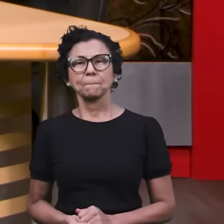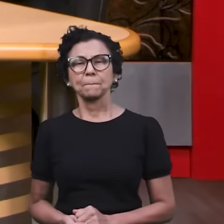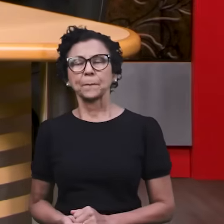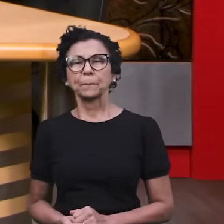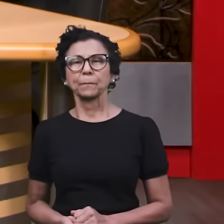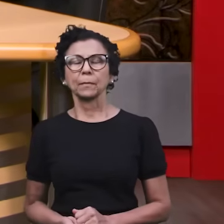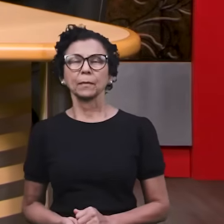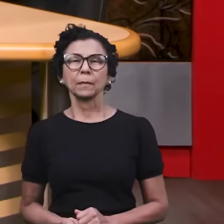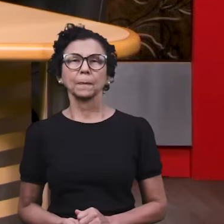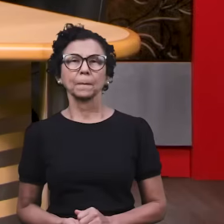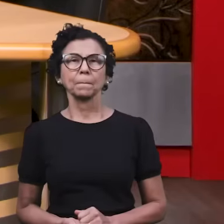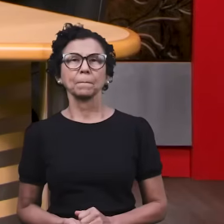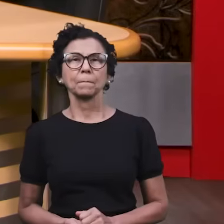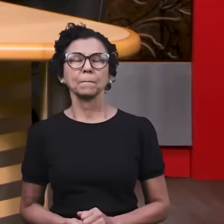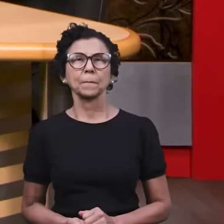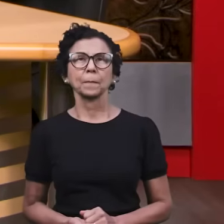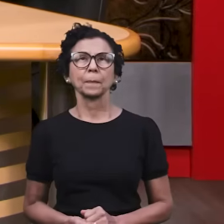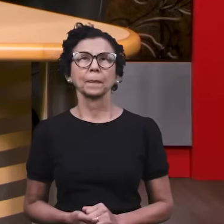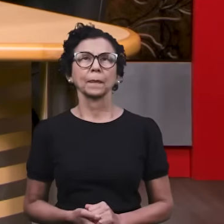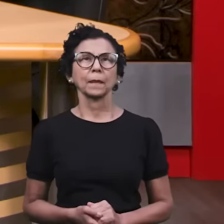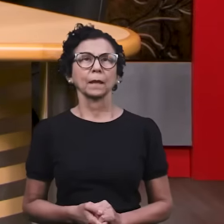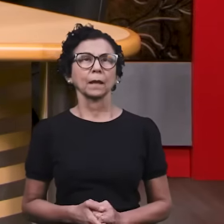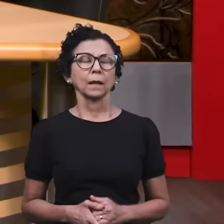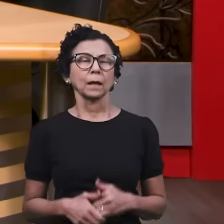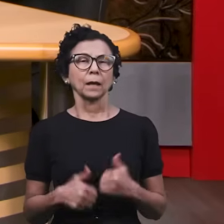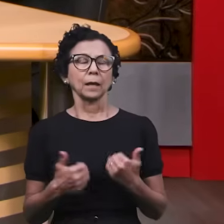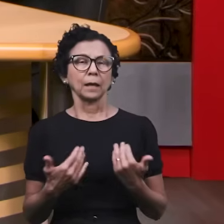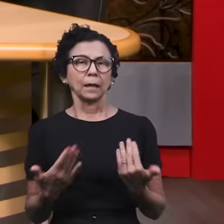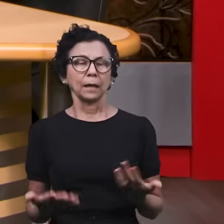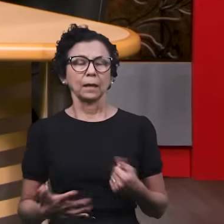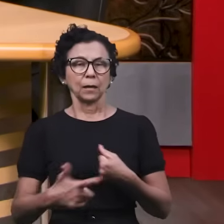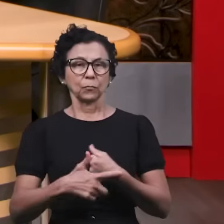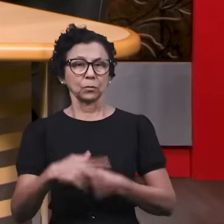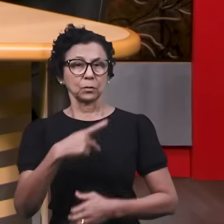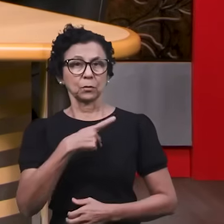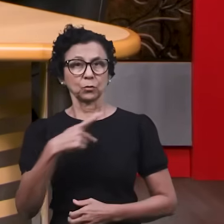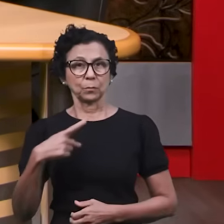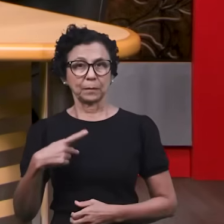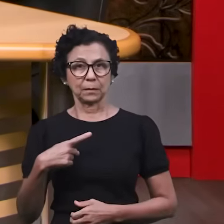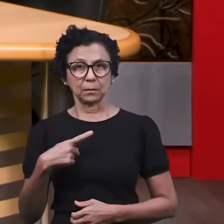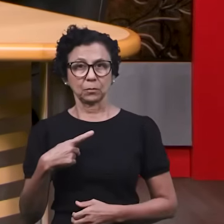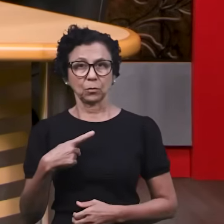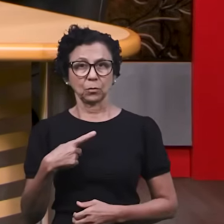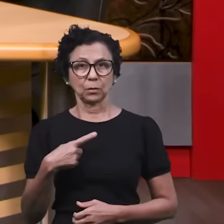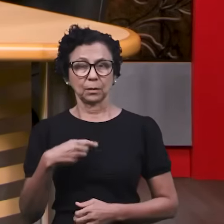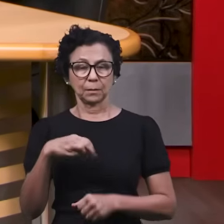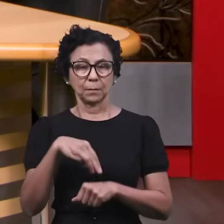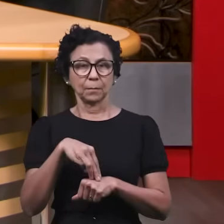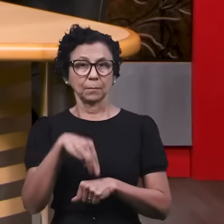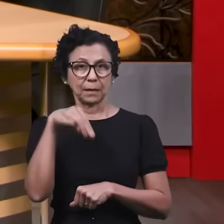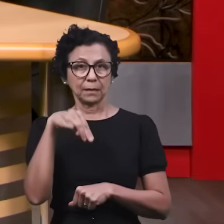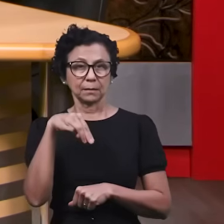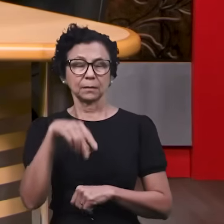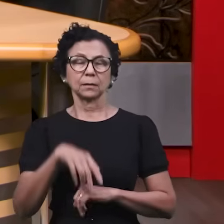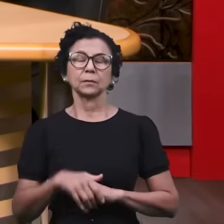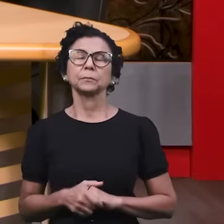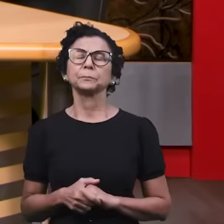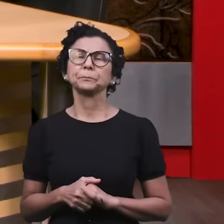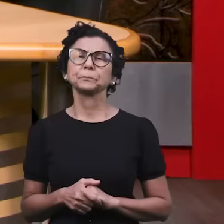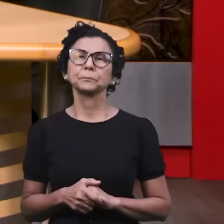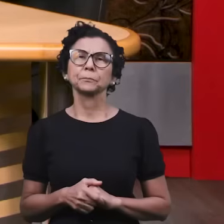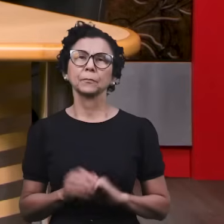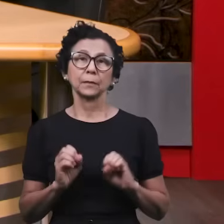O ministério, claro, não é? O ministério de mestre, quer dizer, do ensino, está